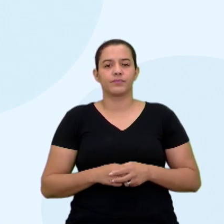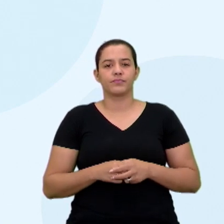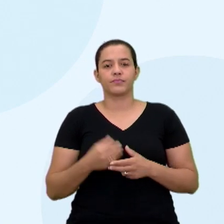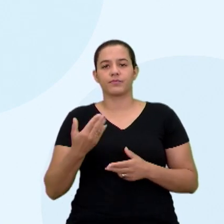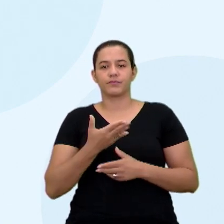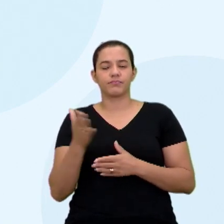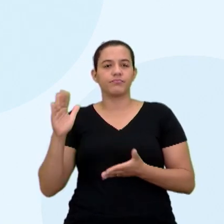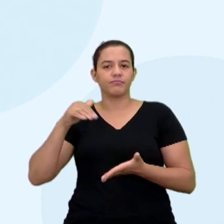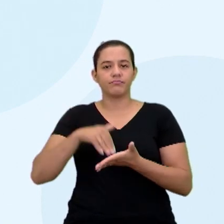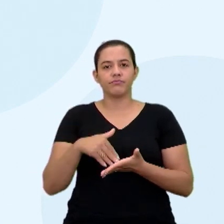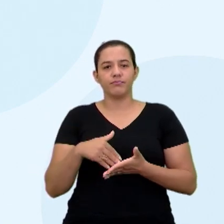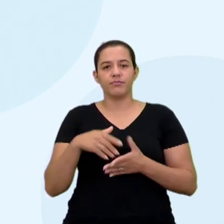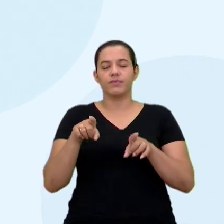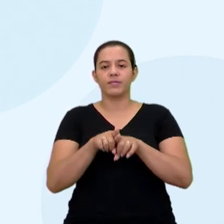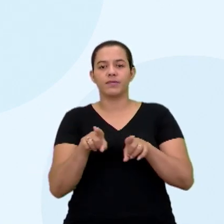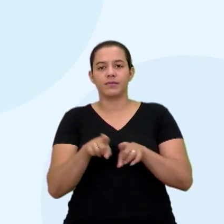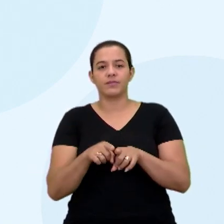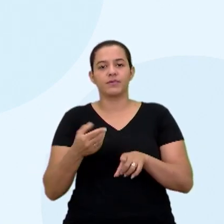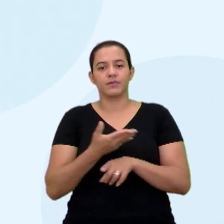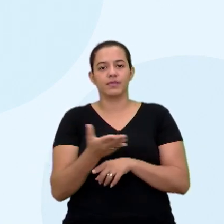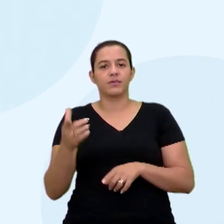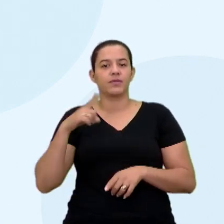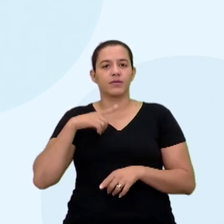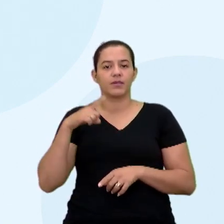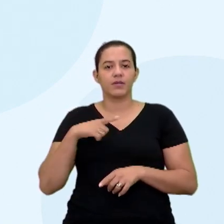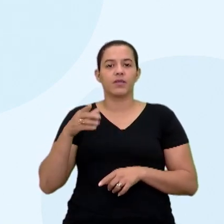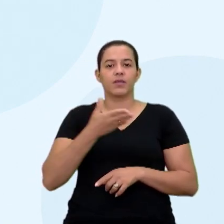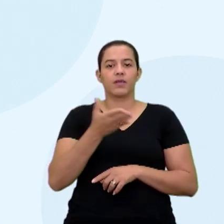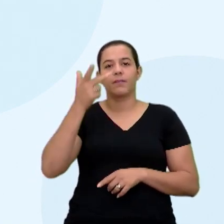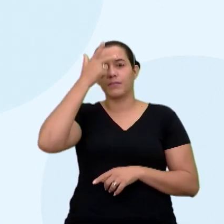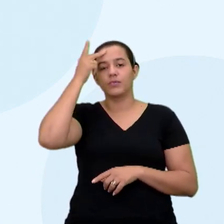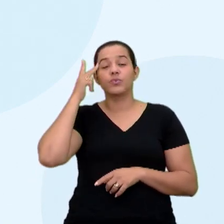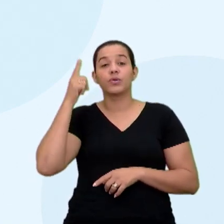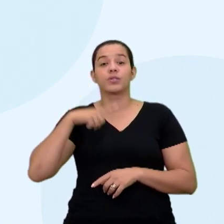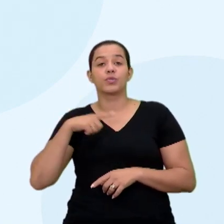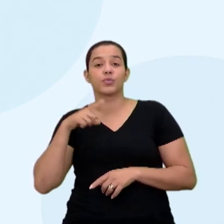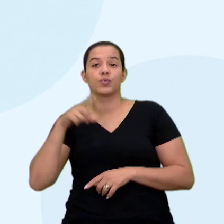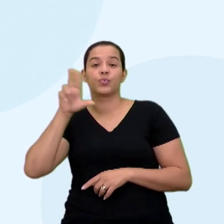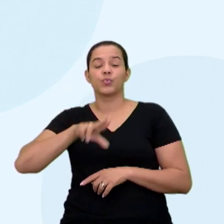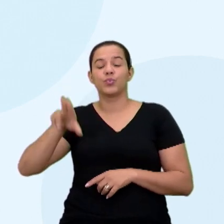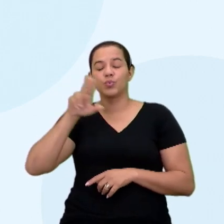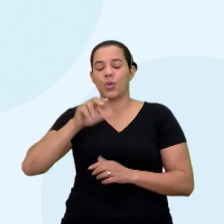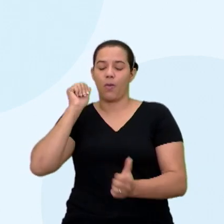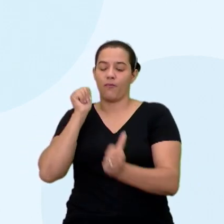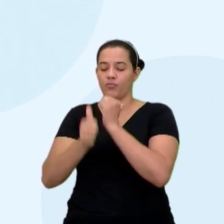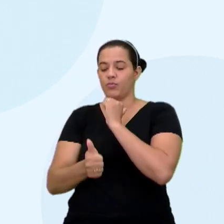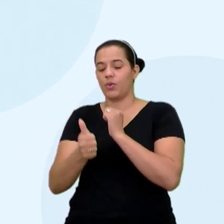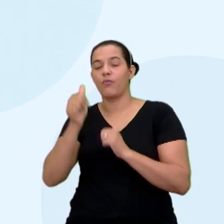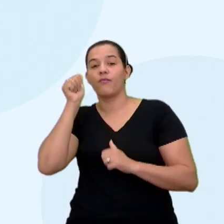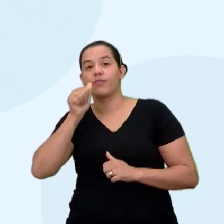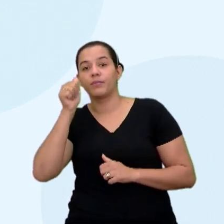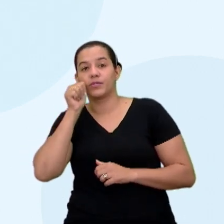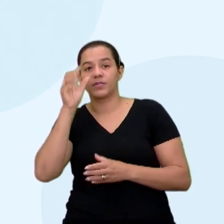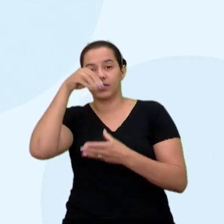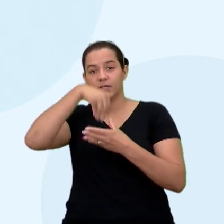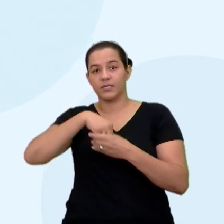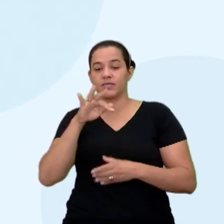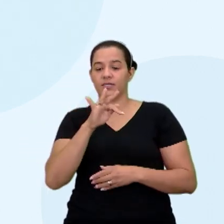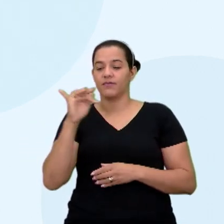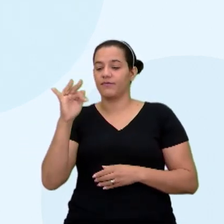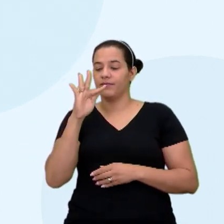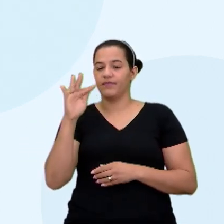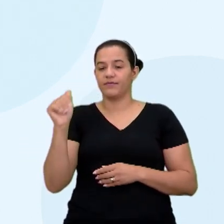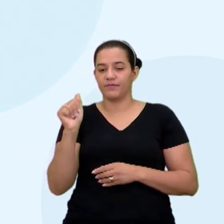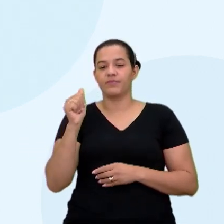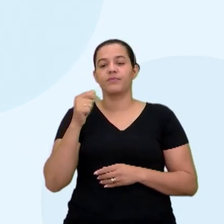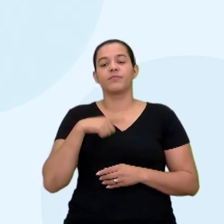até engraçado, né? Mas o cara que articula o reconhecimento do futebol feminino dentro da FIFA é o João Avelange,